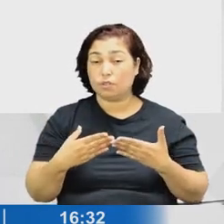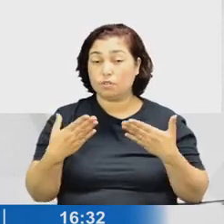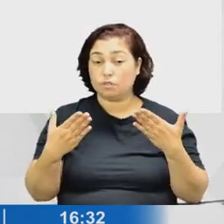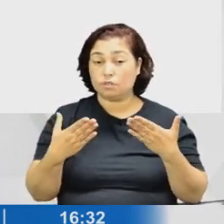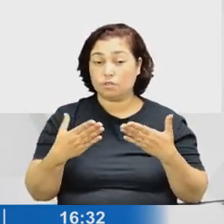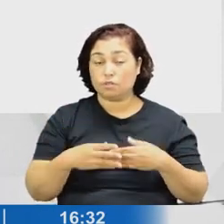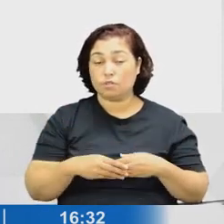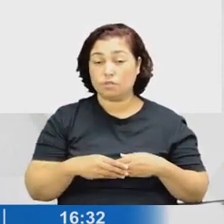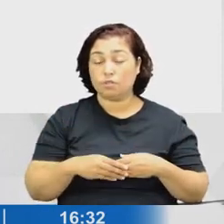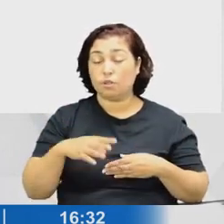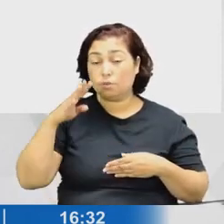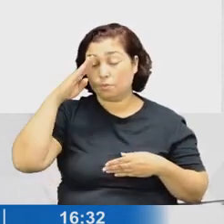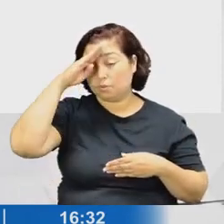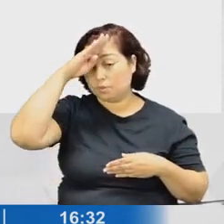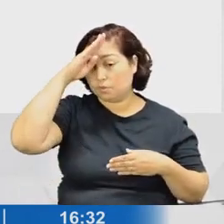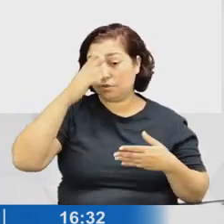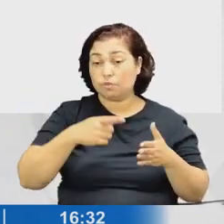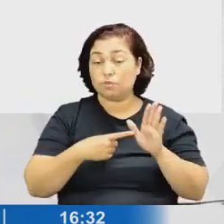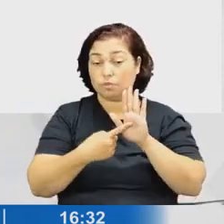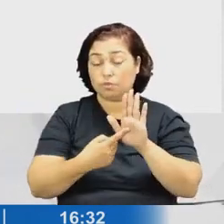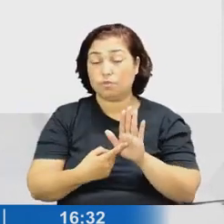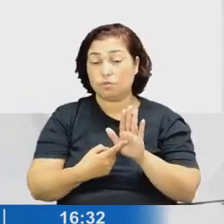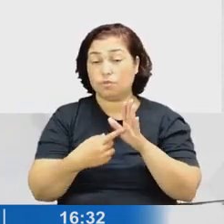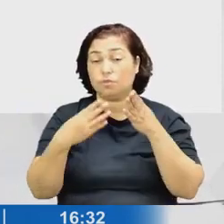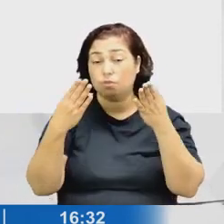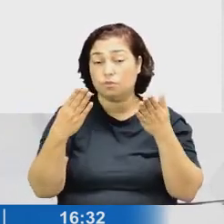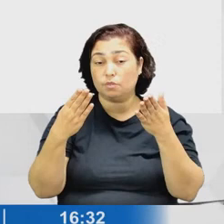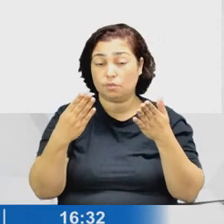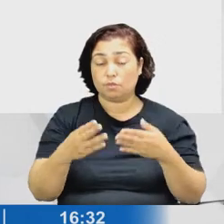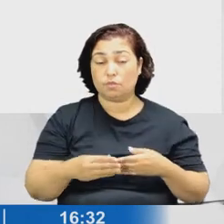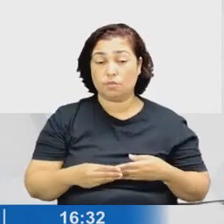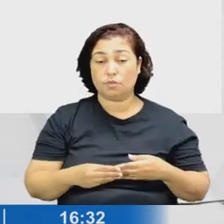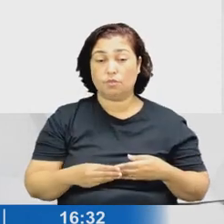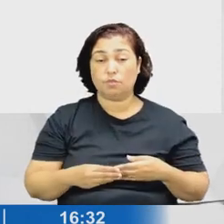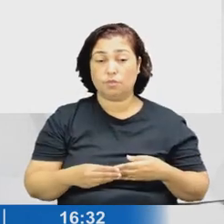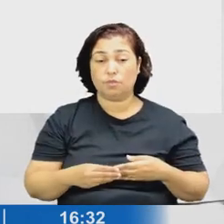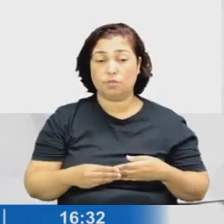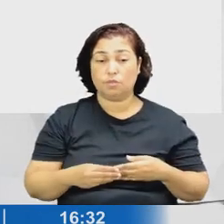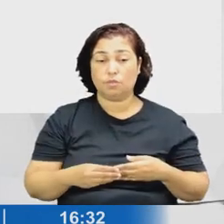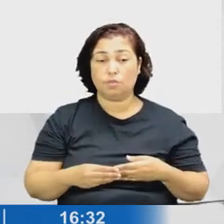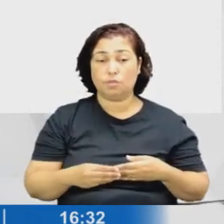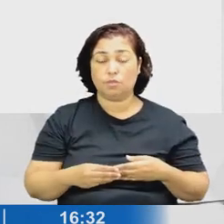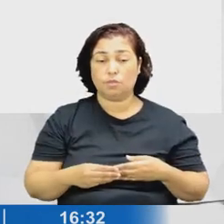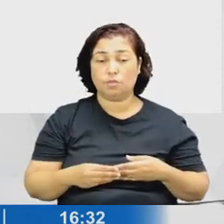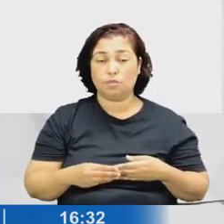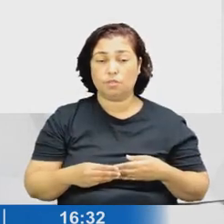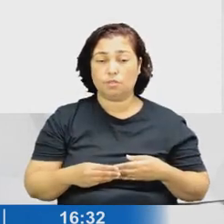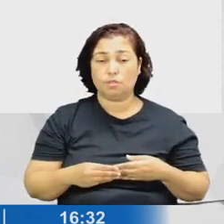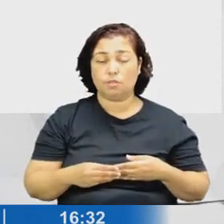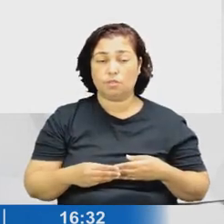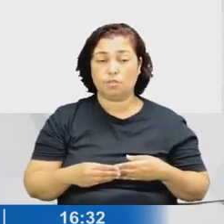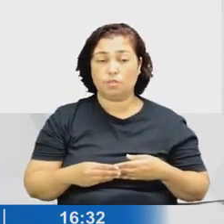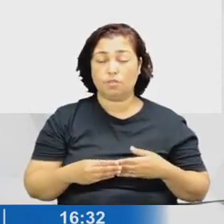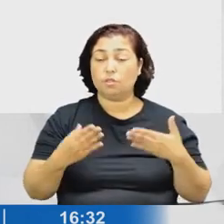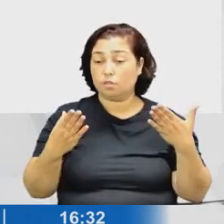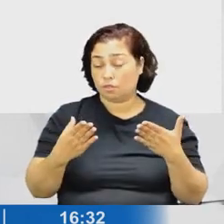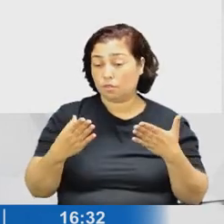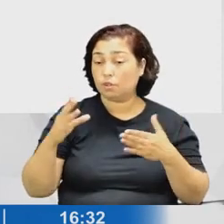e obviamente bolsonaro a imagem fala pegou um tripé fazendo de arma né